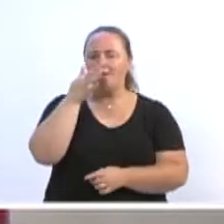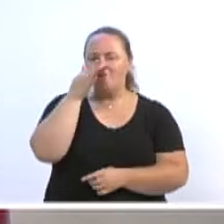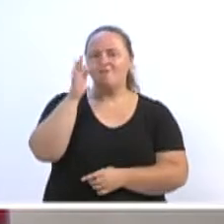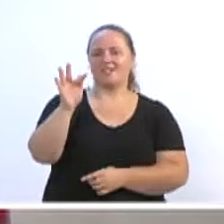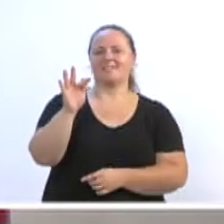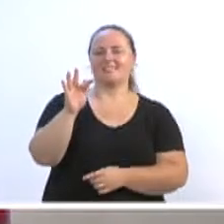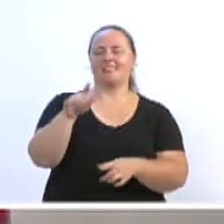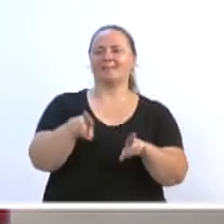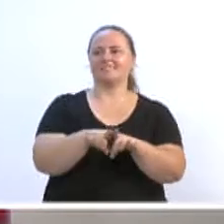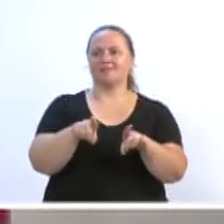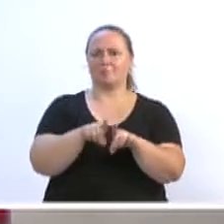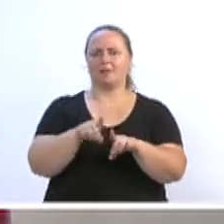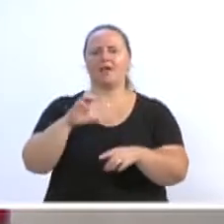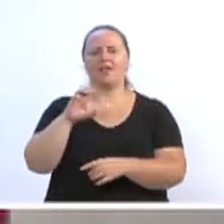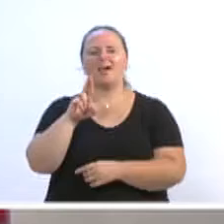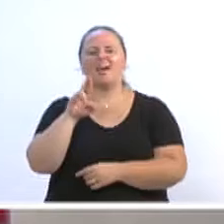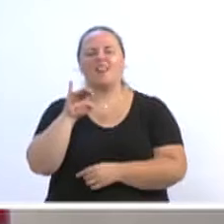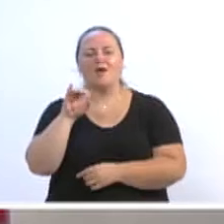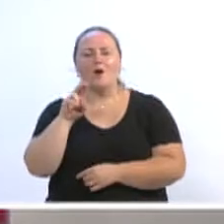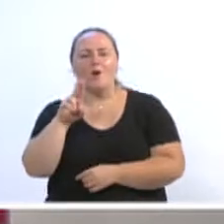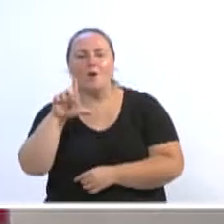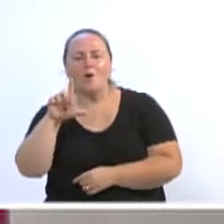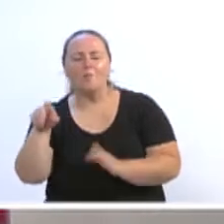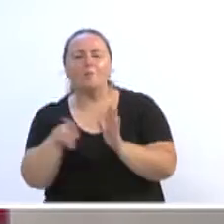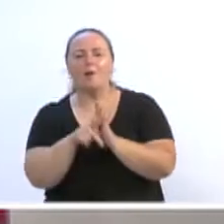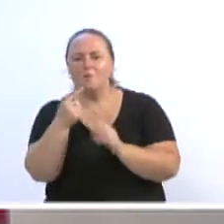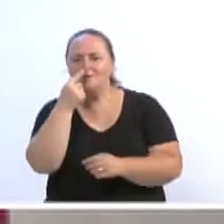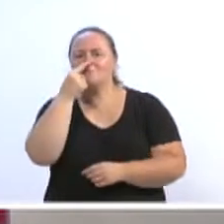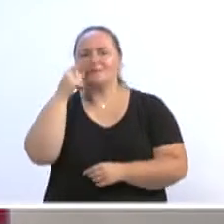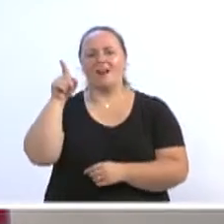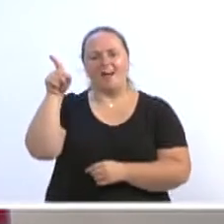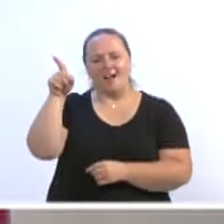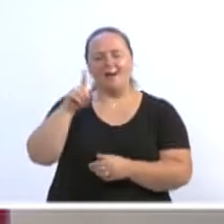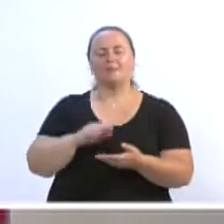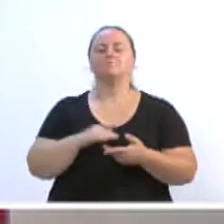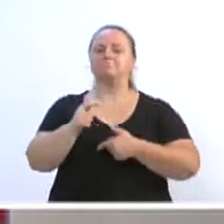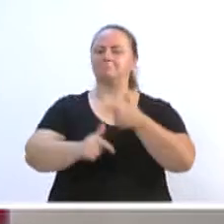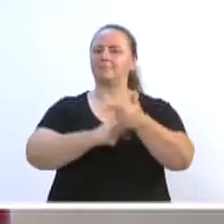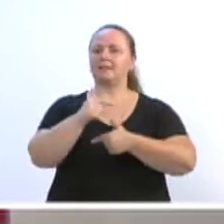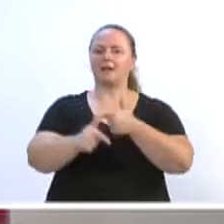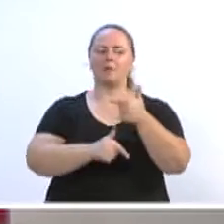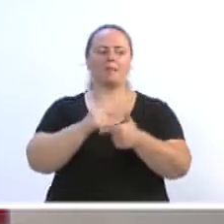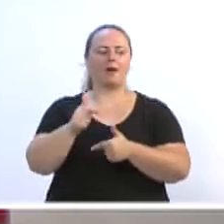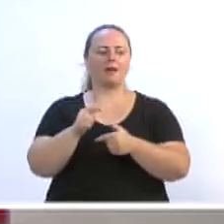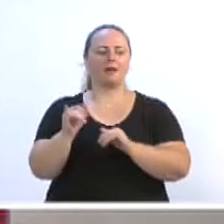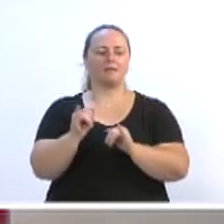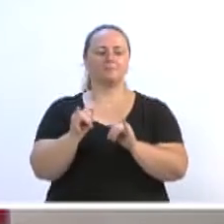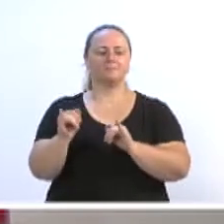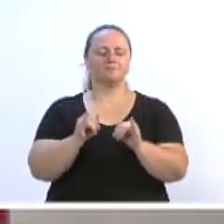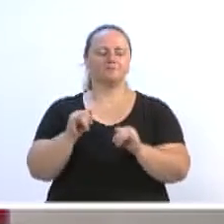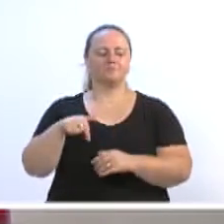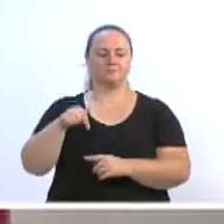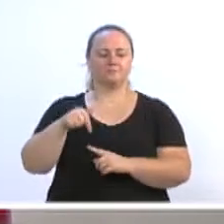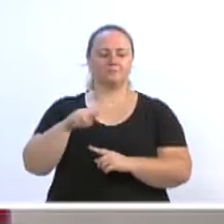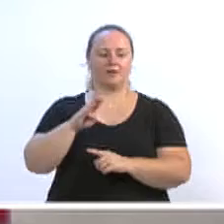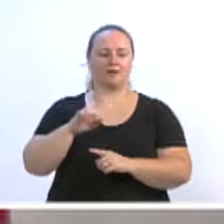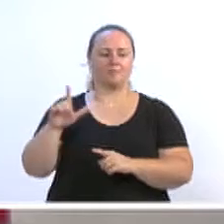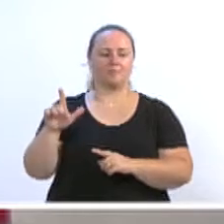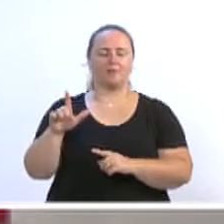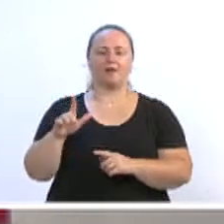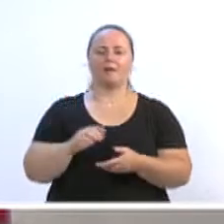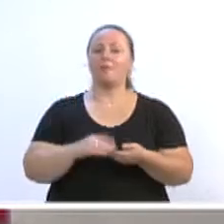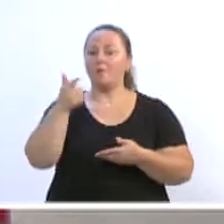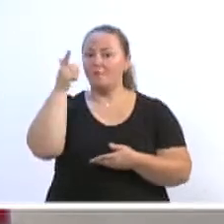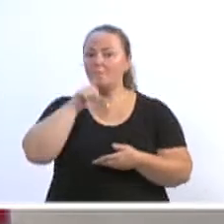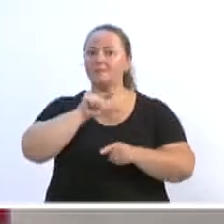e o crioulo haitiano, estão trabalhando numa empresa multinacional de TI instalada em Blumenau, abrindo clientes na